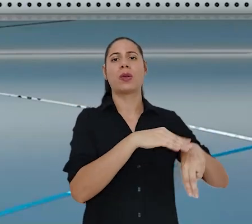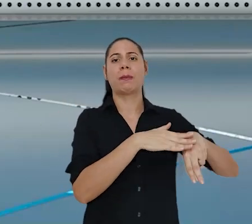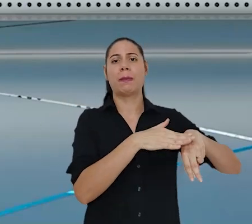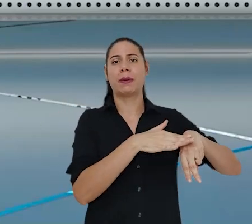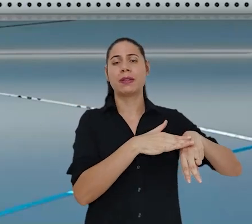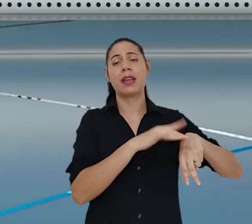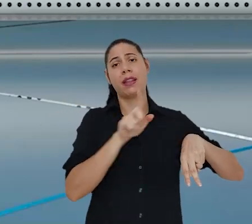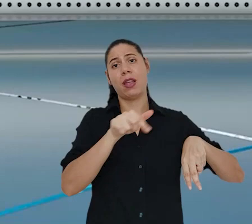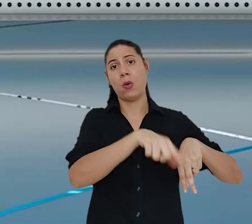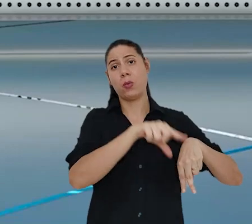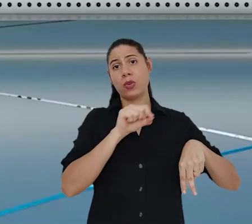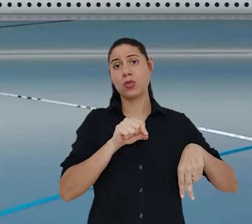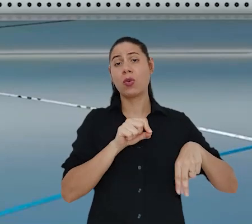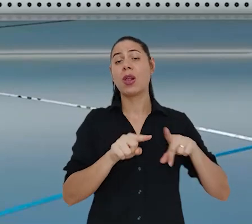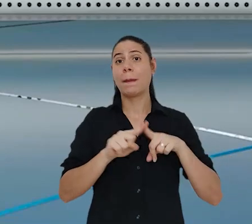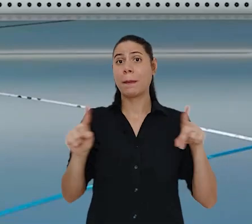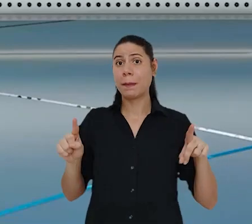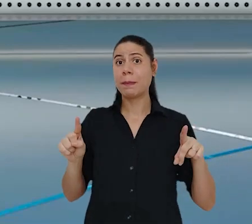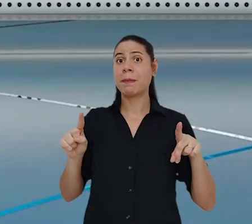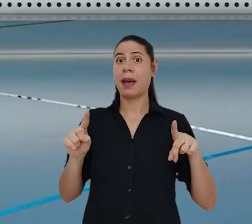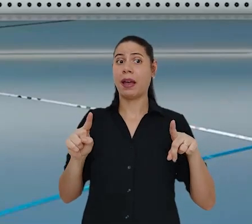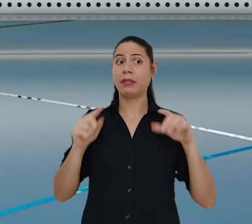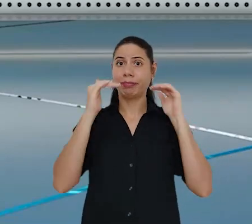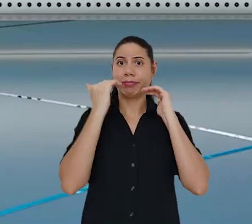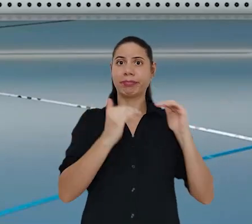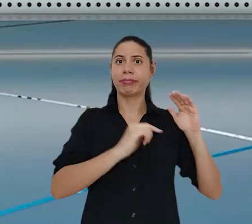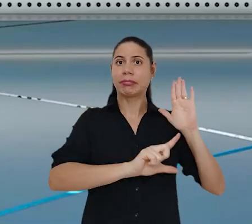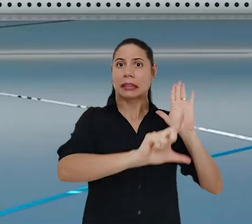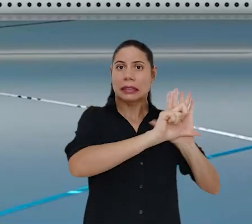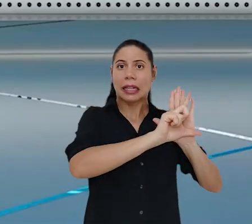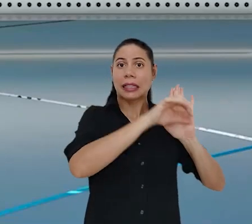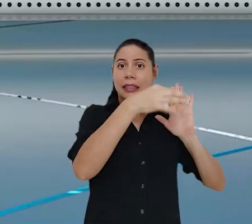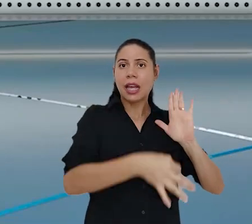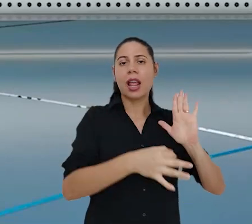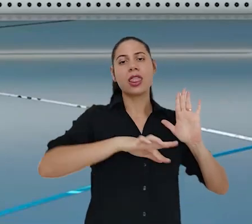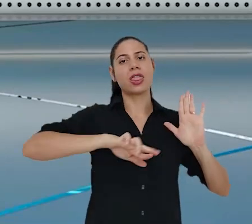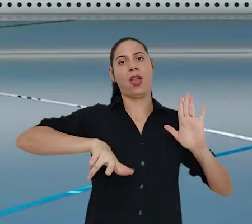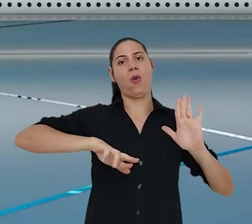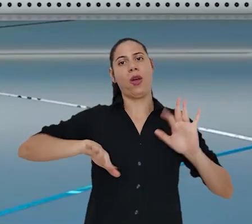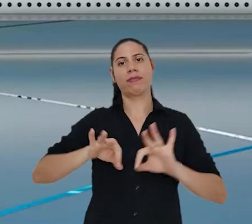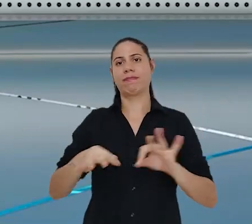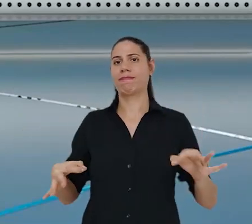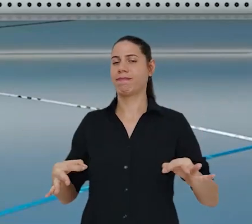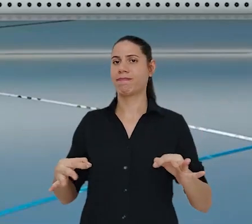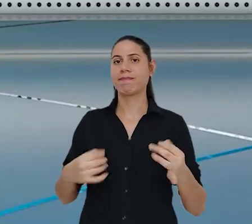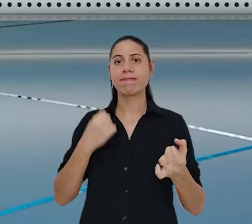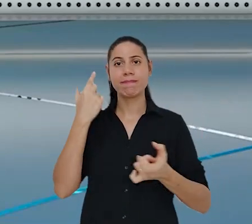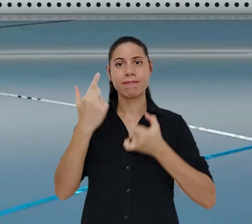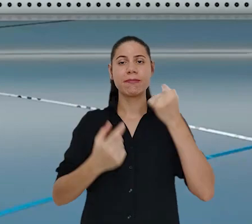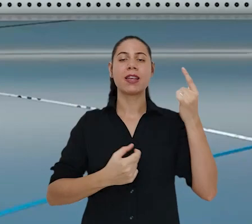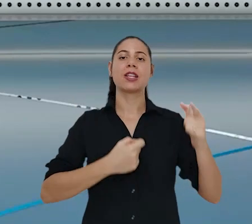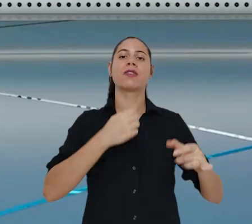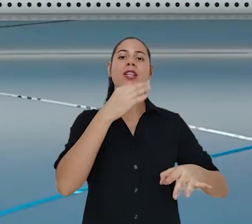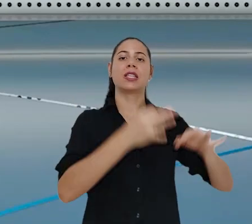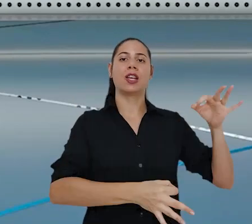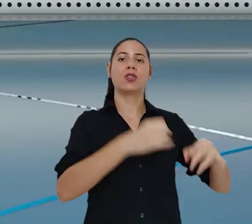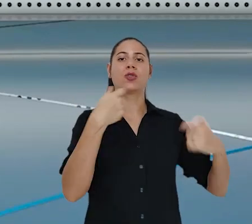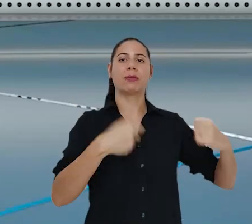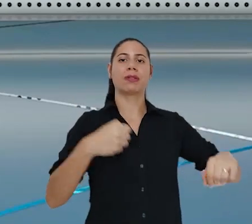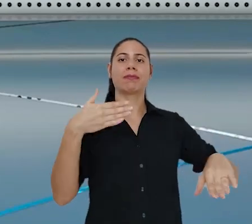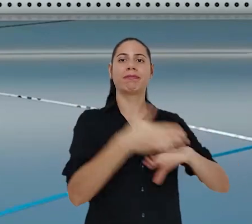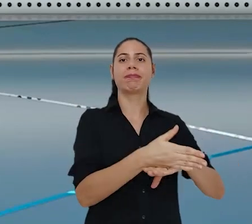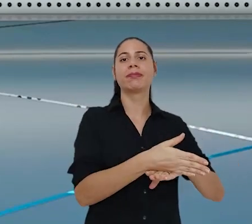uma opção. Mas fazer isso de forma legal também não é simples e muitas vezes a justiça precisa